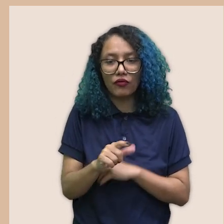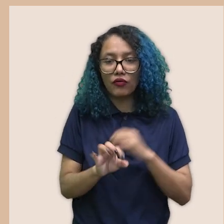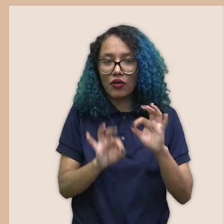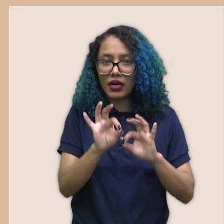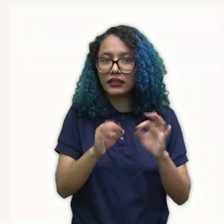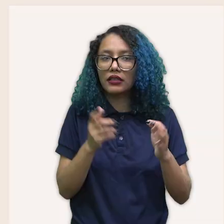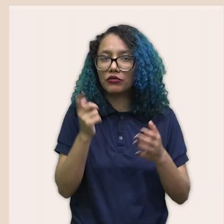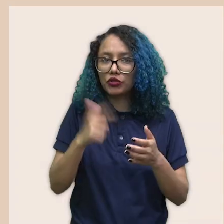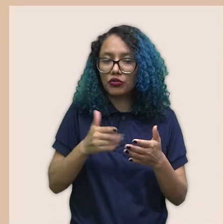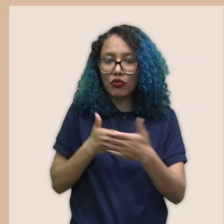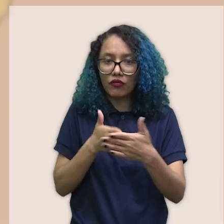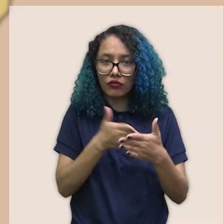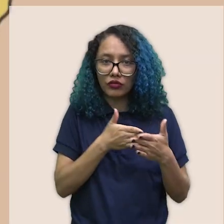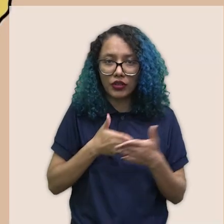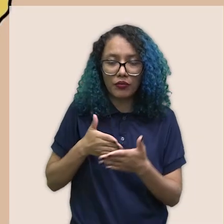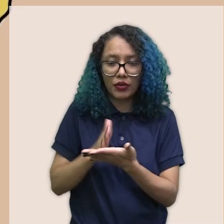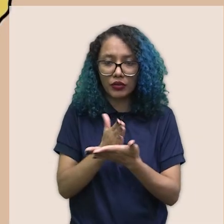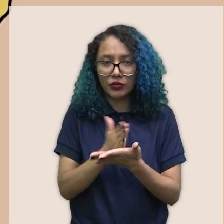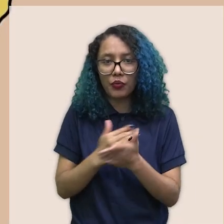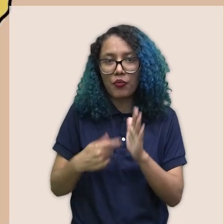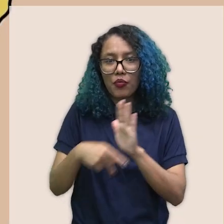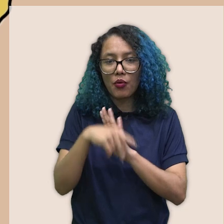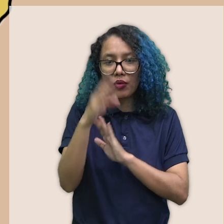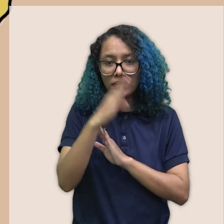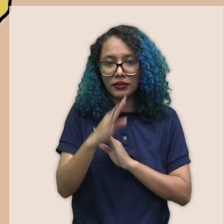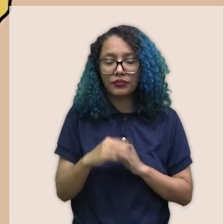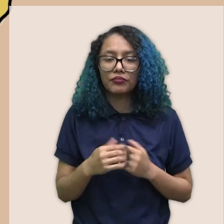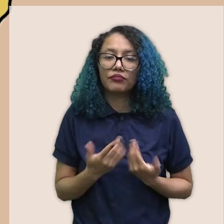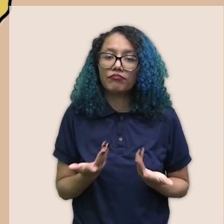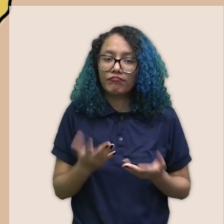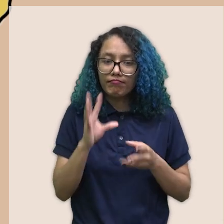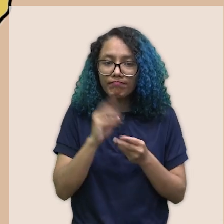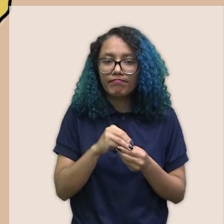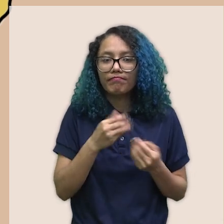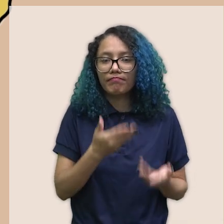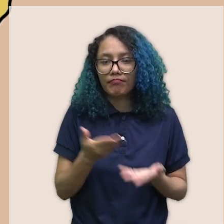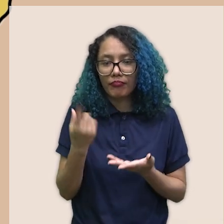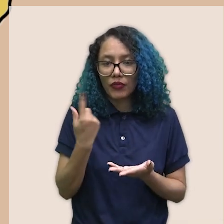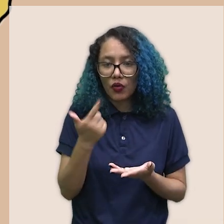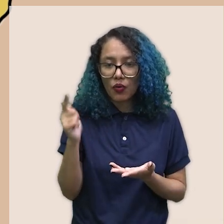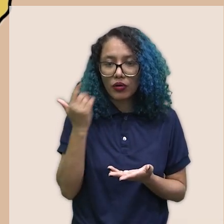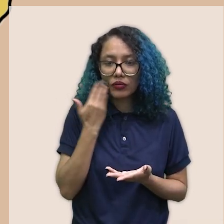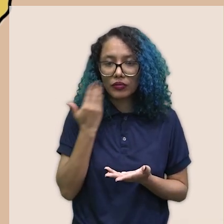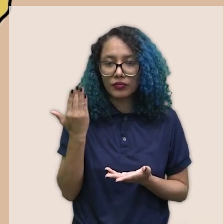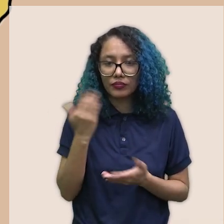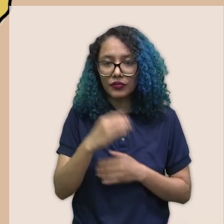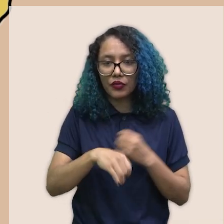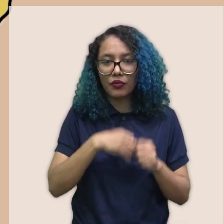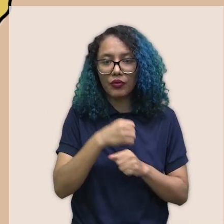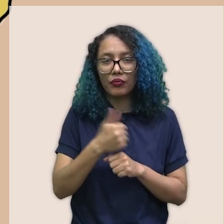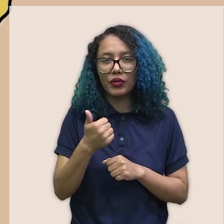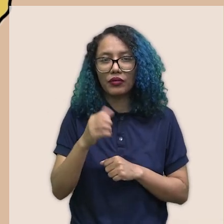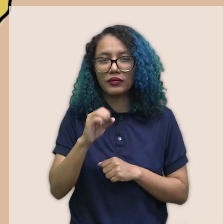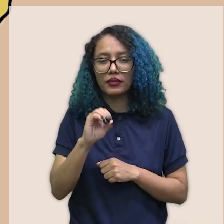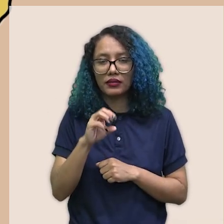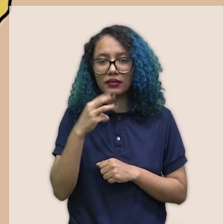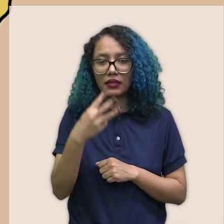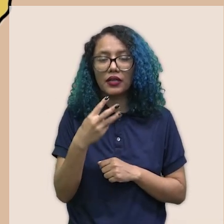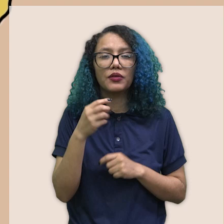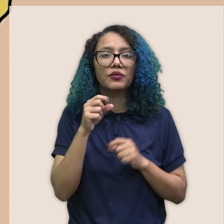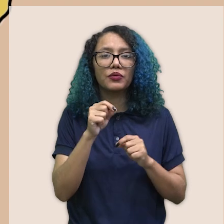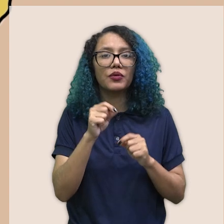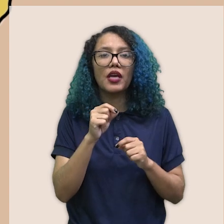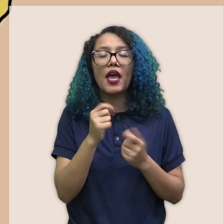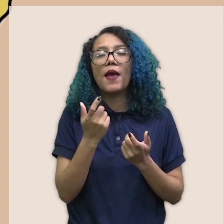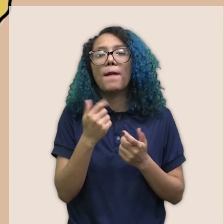do Brasil. E, por fim, o mapa do Tratado de Petrópolis, de 1903, onde o Brasil comprou da Bolívia